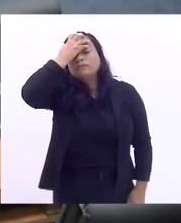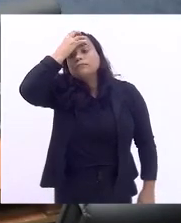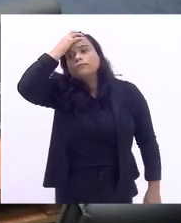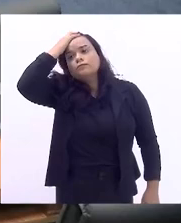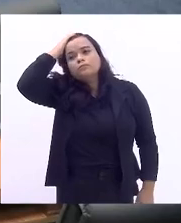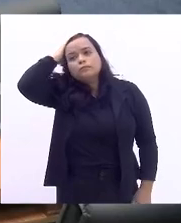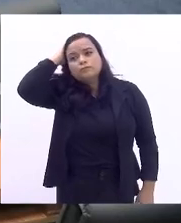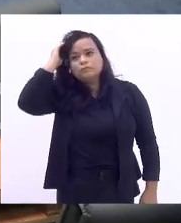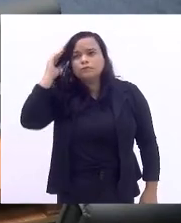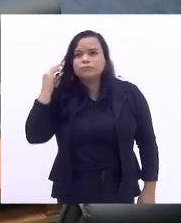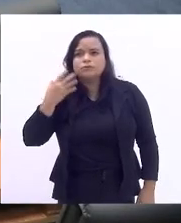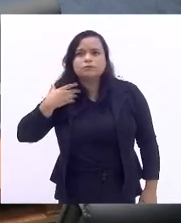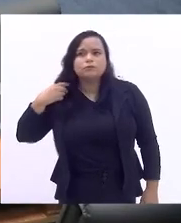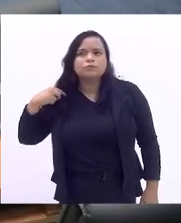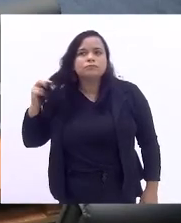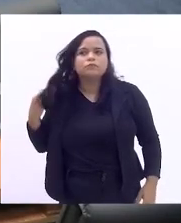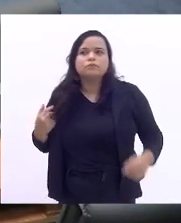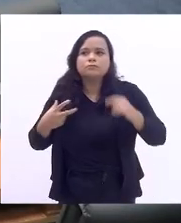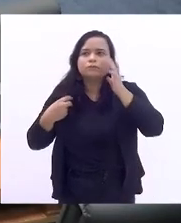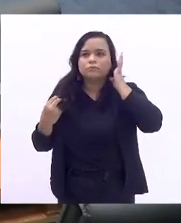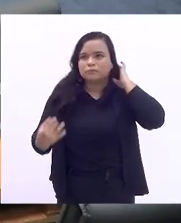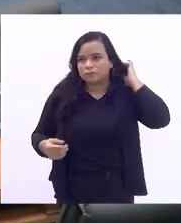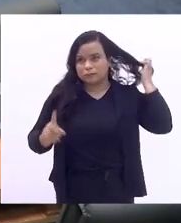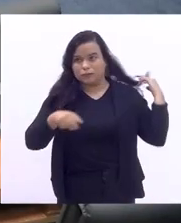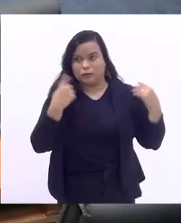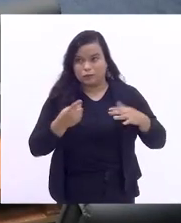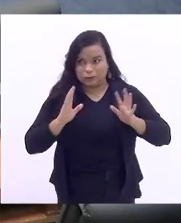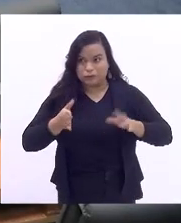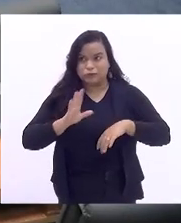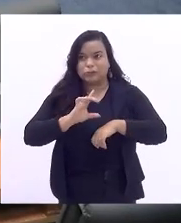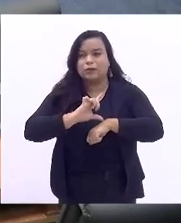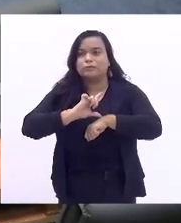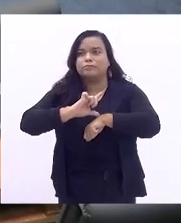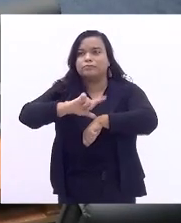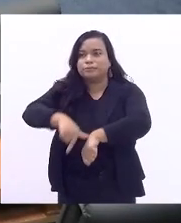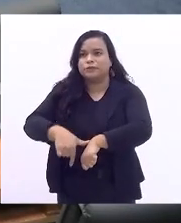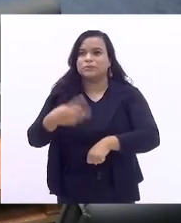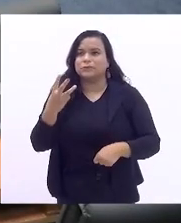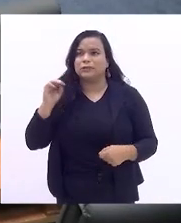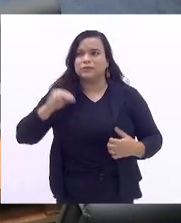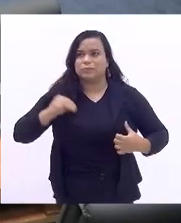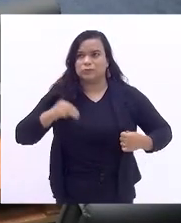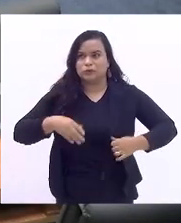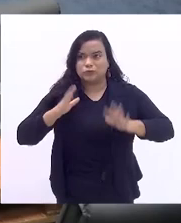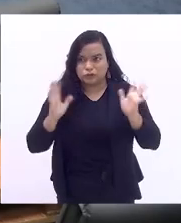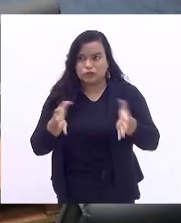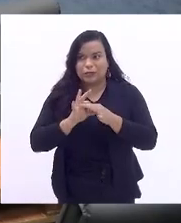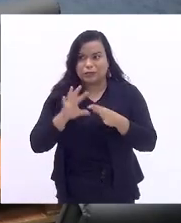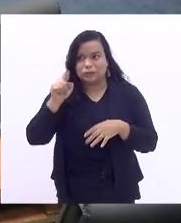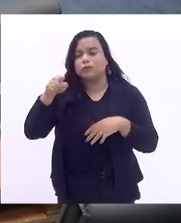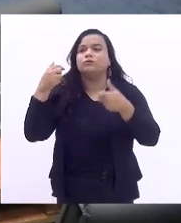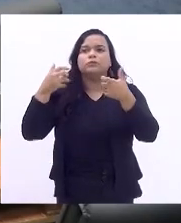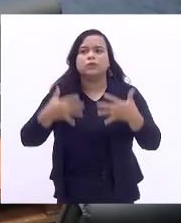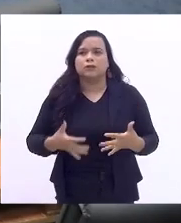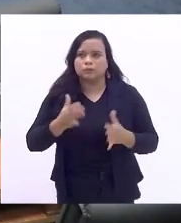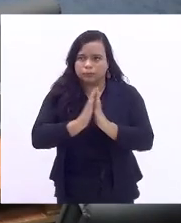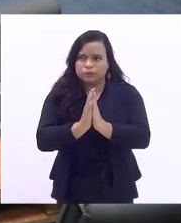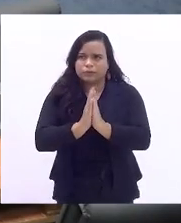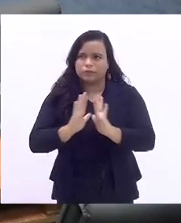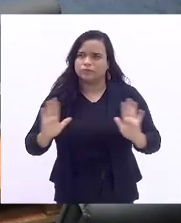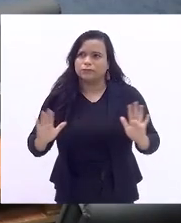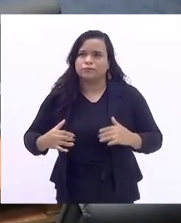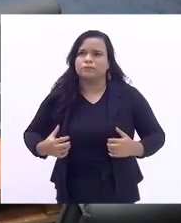não não não não não por favor não nós já tô passando 30 minutos da hora da Assembleia já deixei vossa excelência' falar por